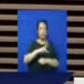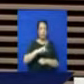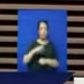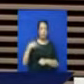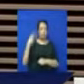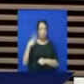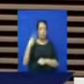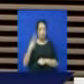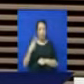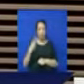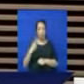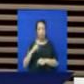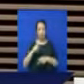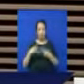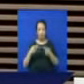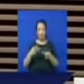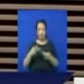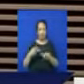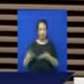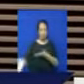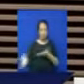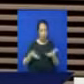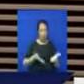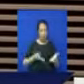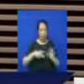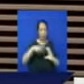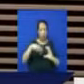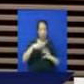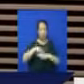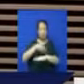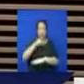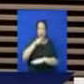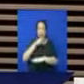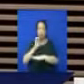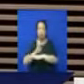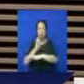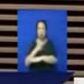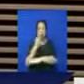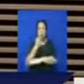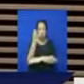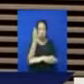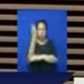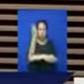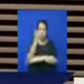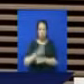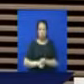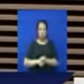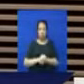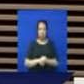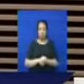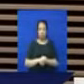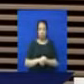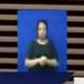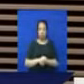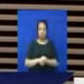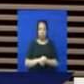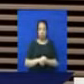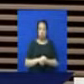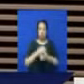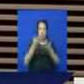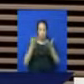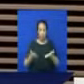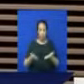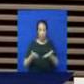recebê-los no parlamento mais antigo do estado do Rio Grande do Sul, na primeira presidência mulher